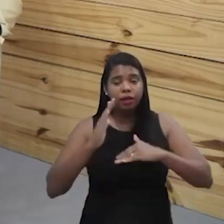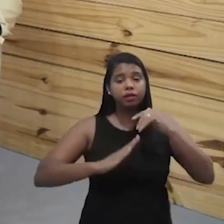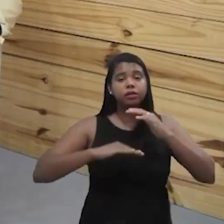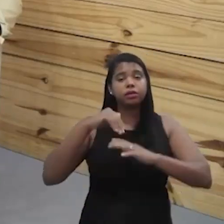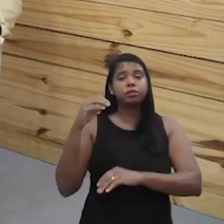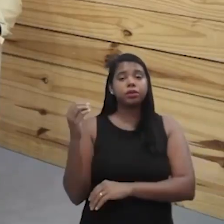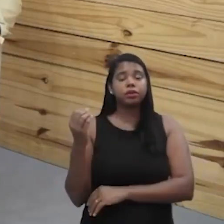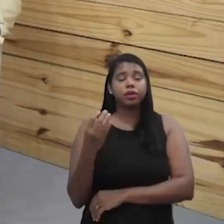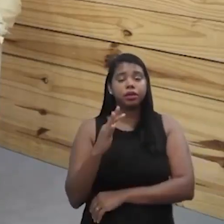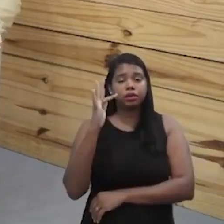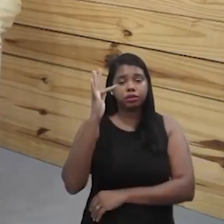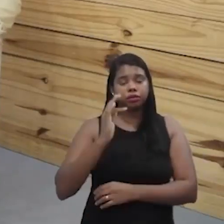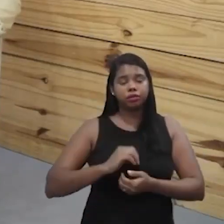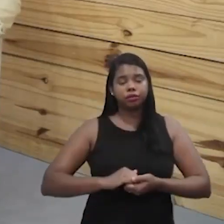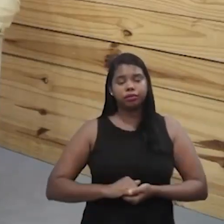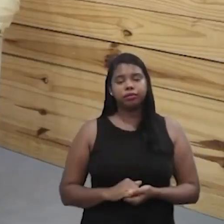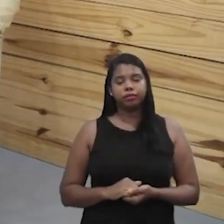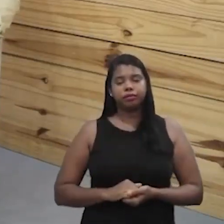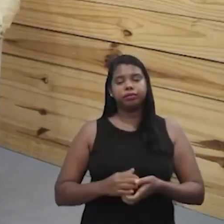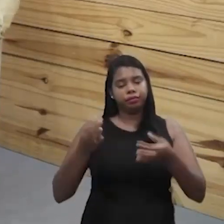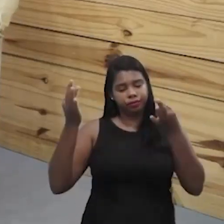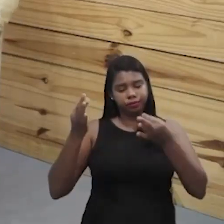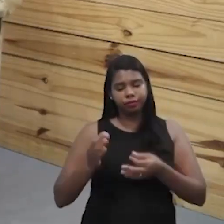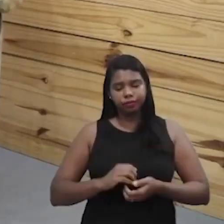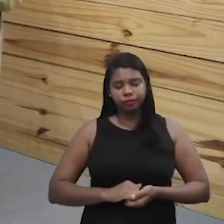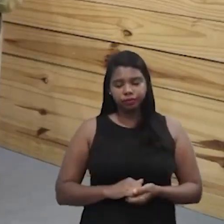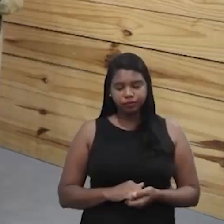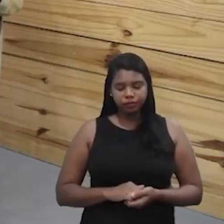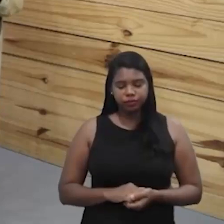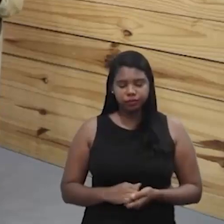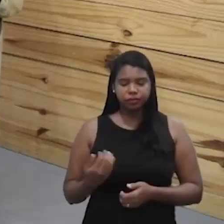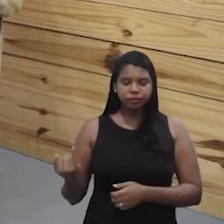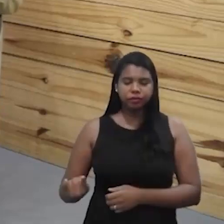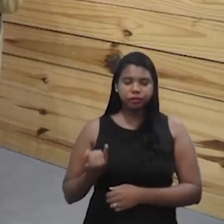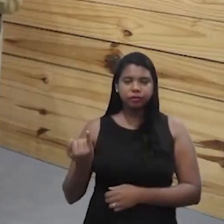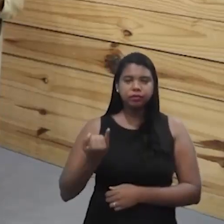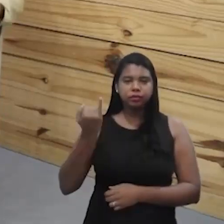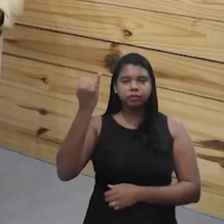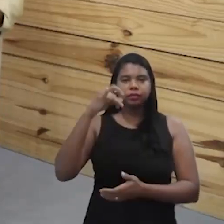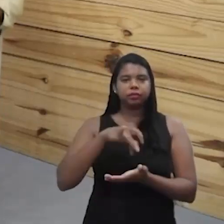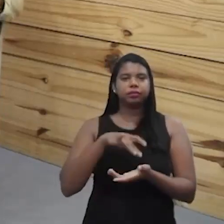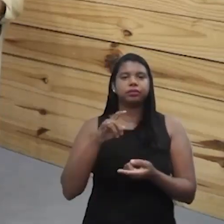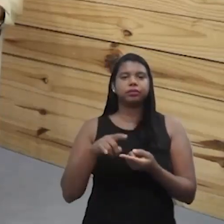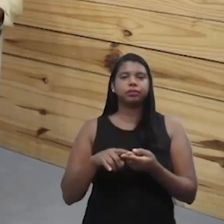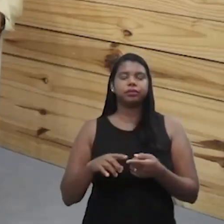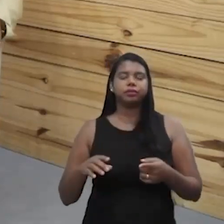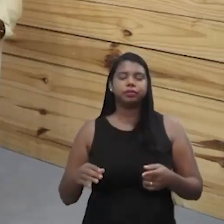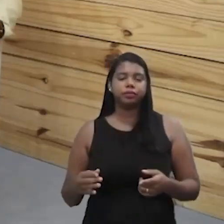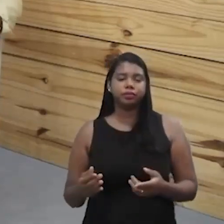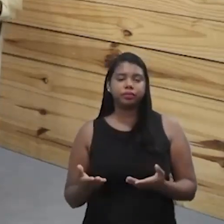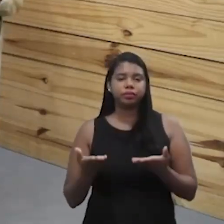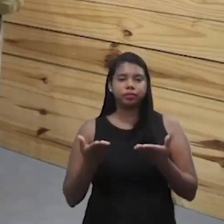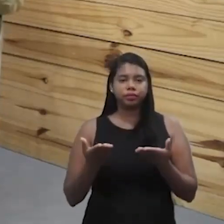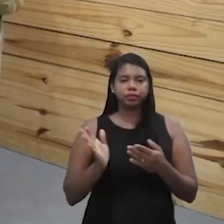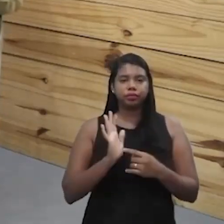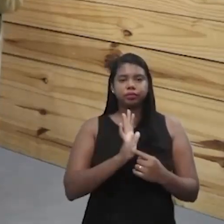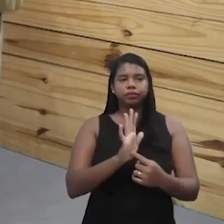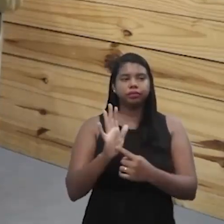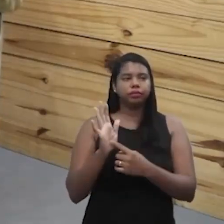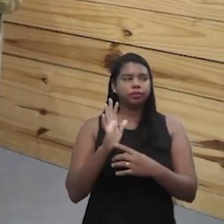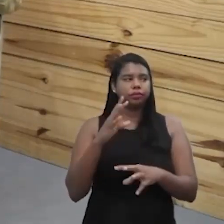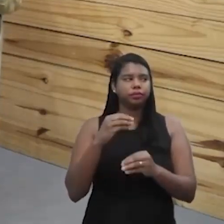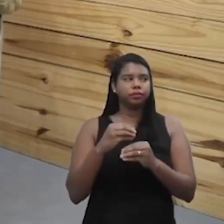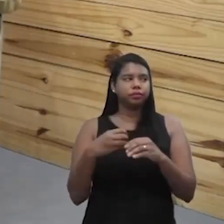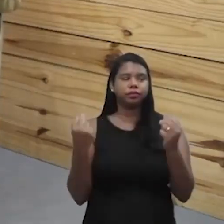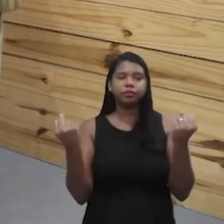novas profissões? Perfeito. Acho que é importante, né, reforçar ainda mais um pouco essa questão